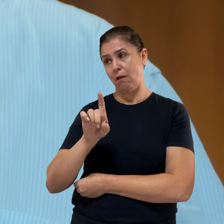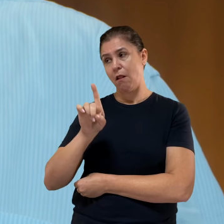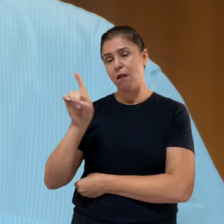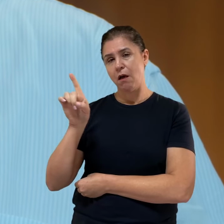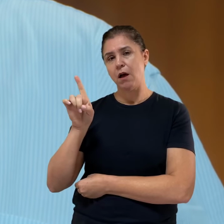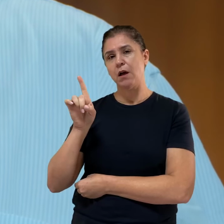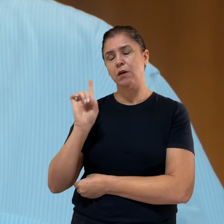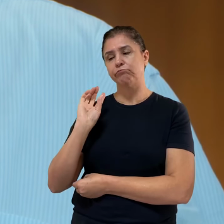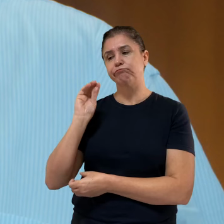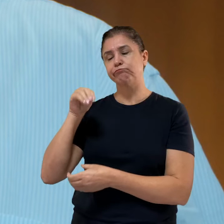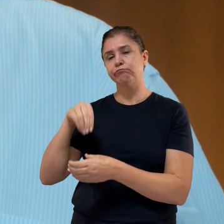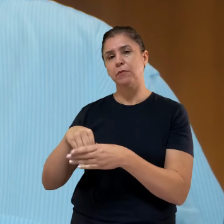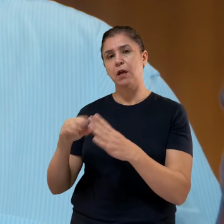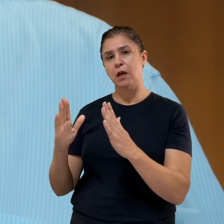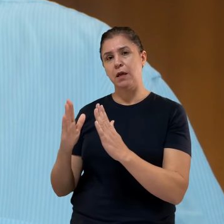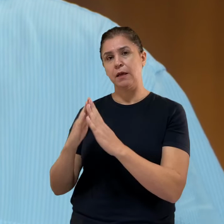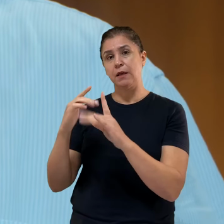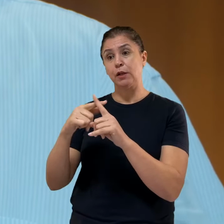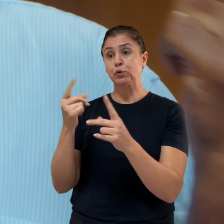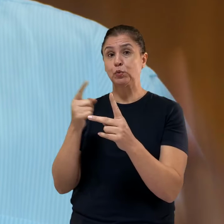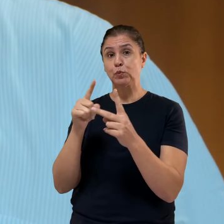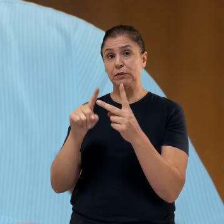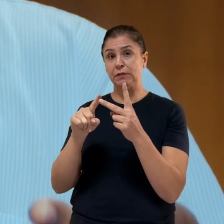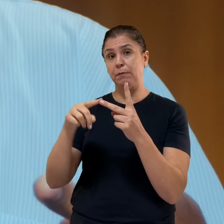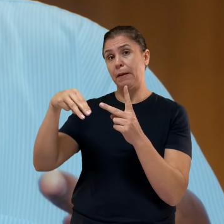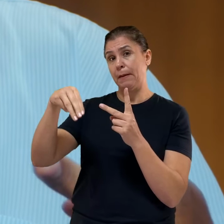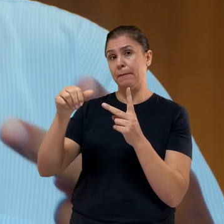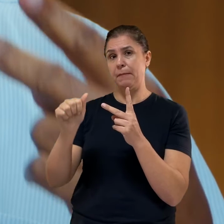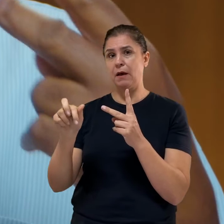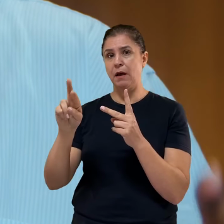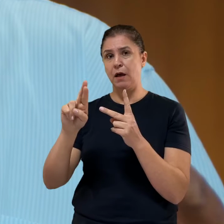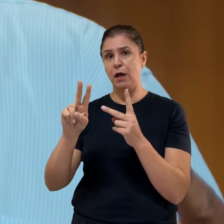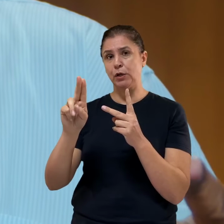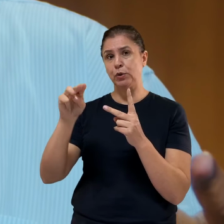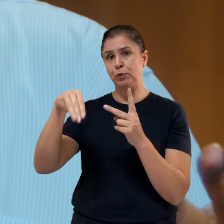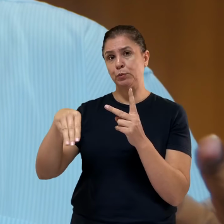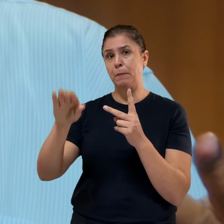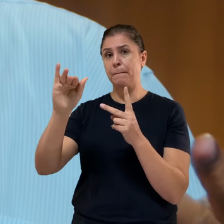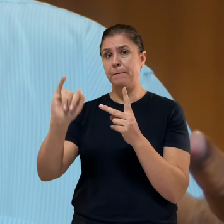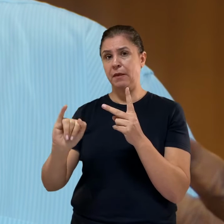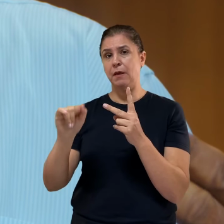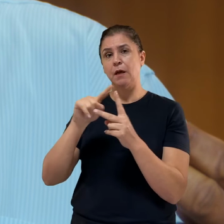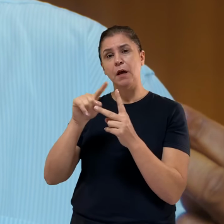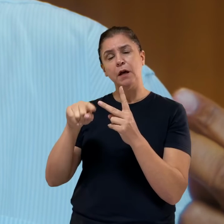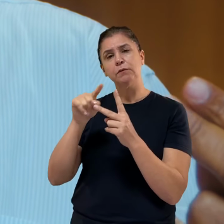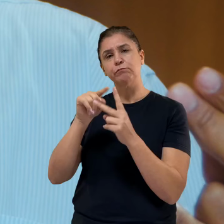Aí, em Caloré, eu assumi Caloré e Marumbi, as duas paróquias.